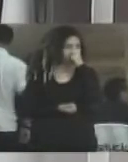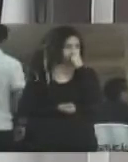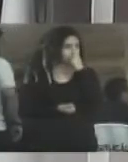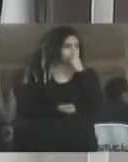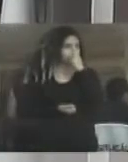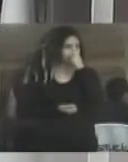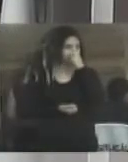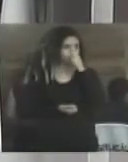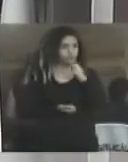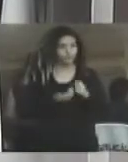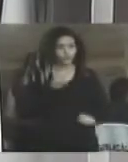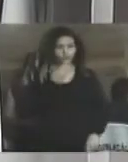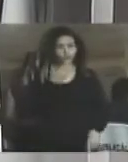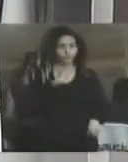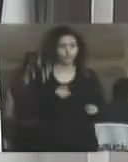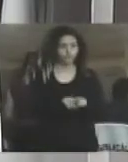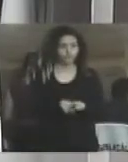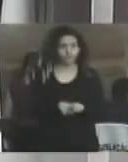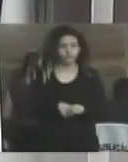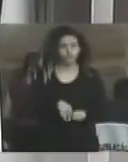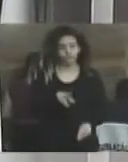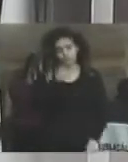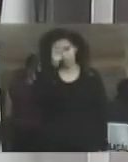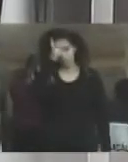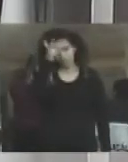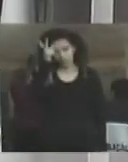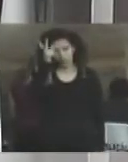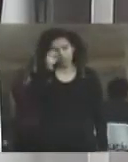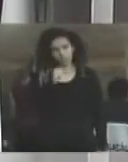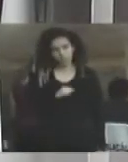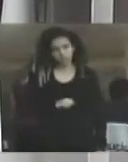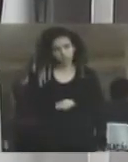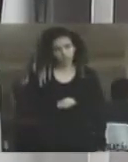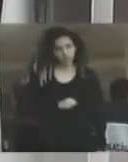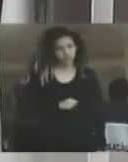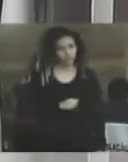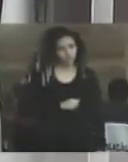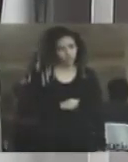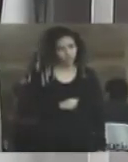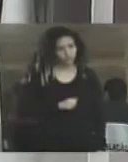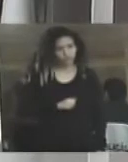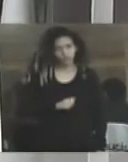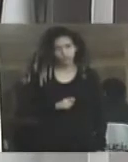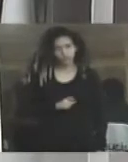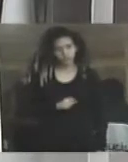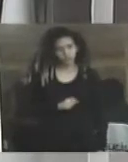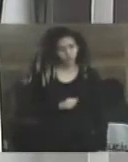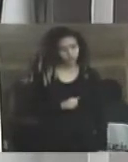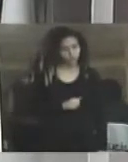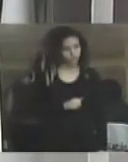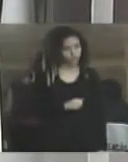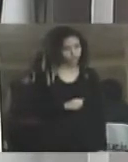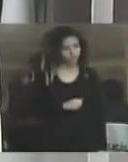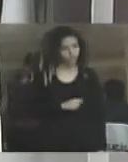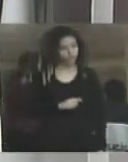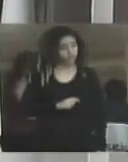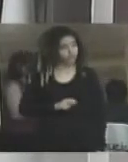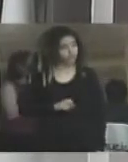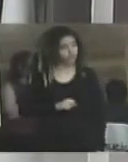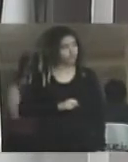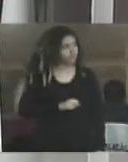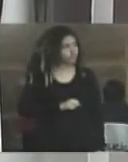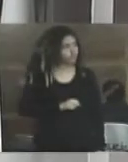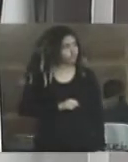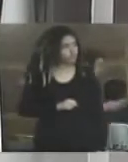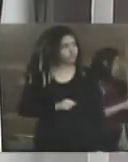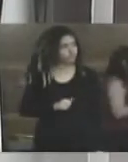Indico também ao prefeito municipal um fraudário lá na Público, na pracinha José Pimenta, lá